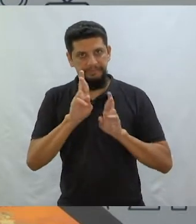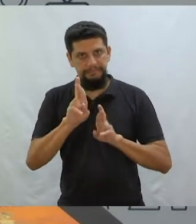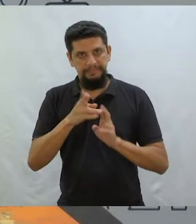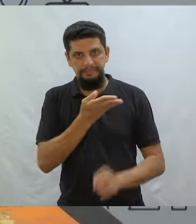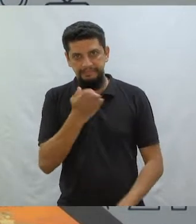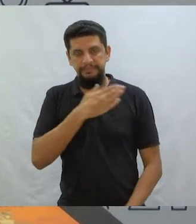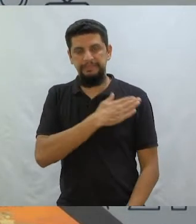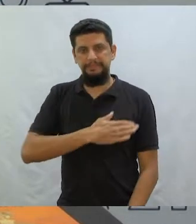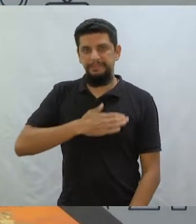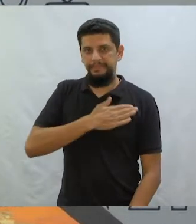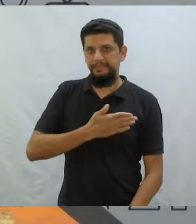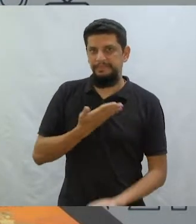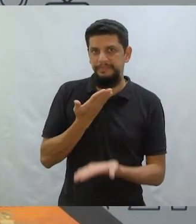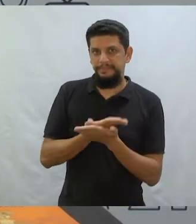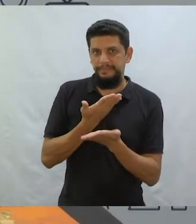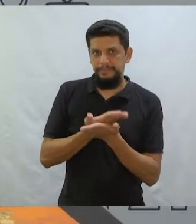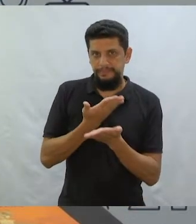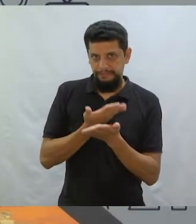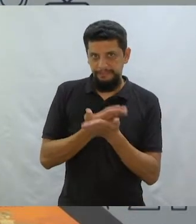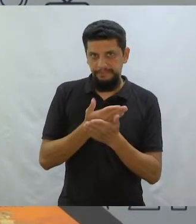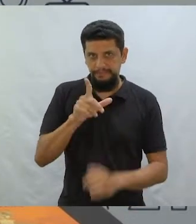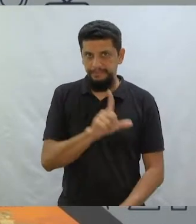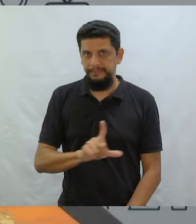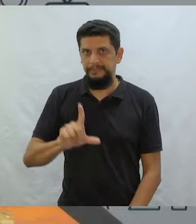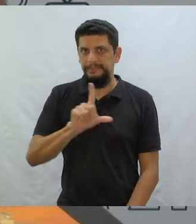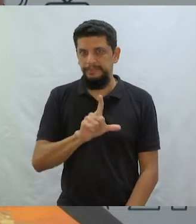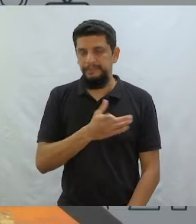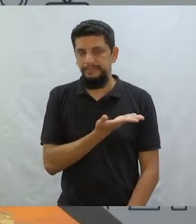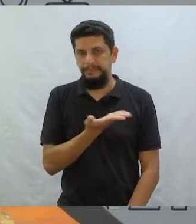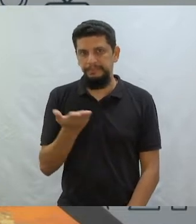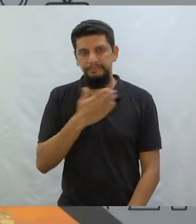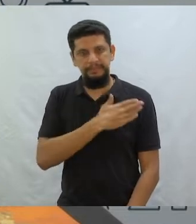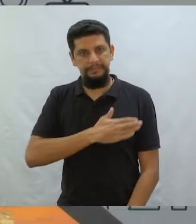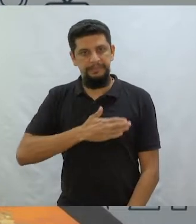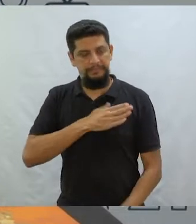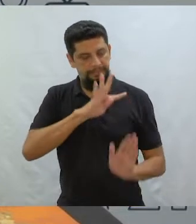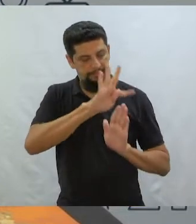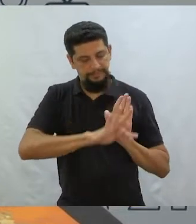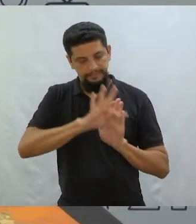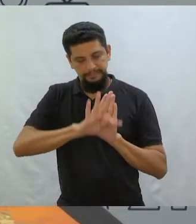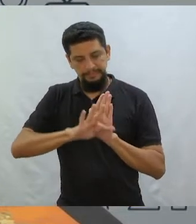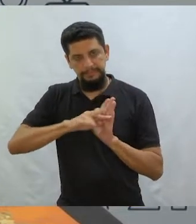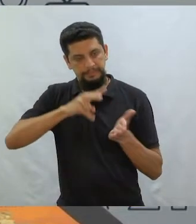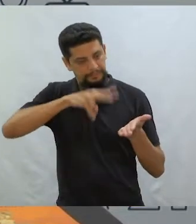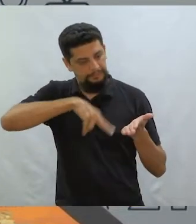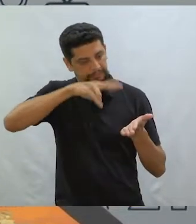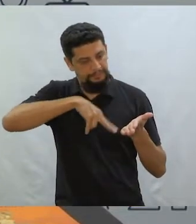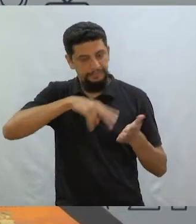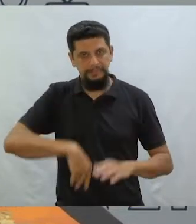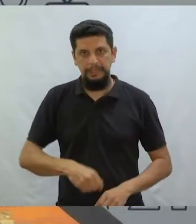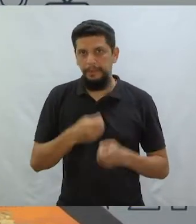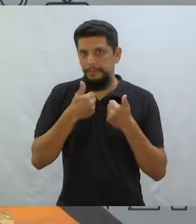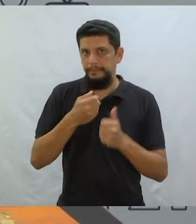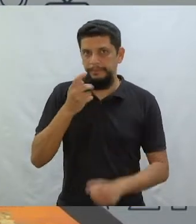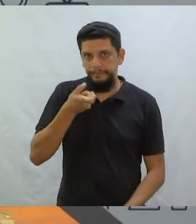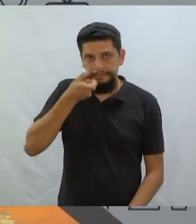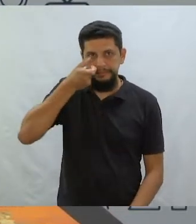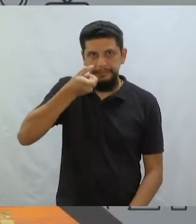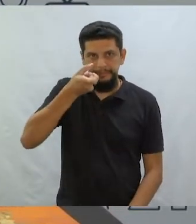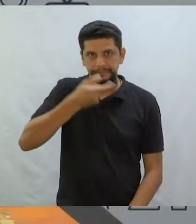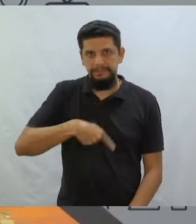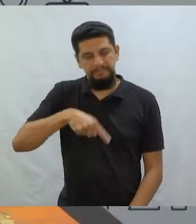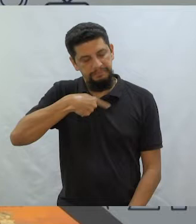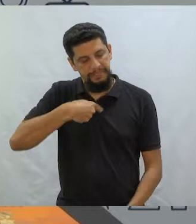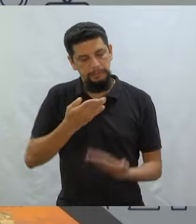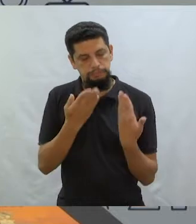tem gostado do na nossas das nossas aulas de literatura gostar dos textos que a gente tem trabalhado então É bem interessante que a gente